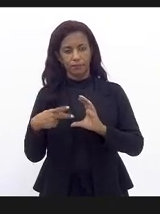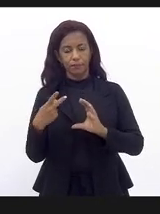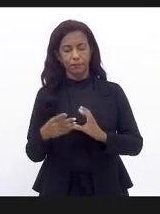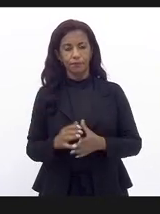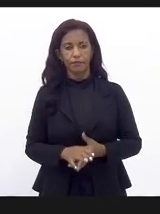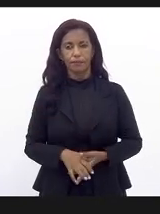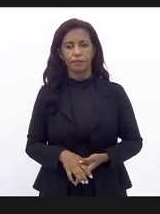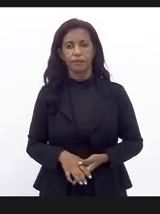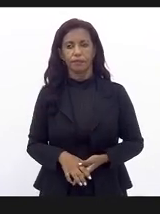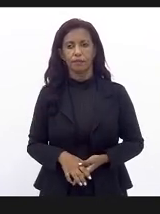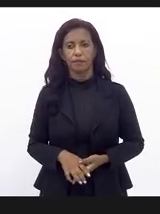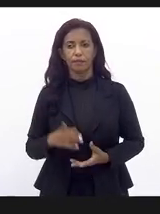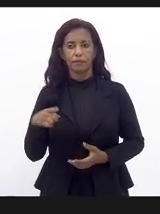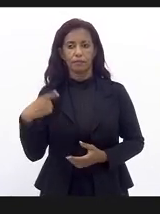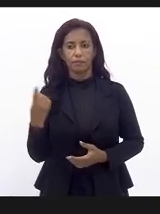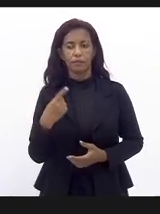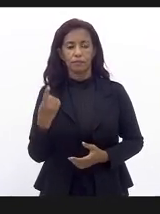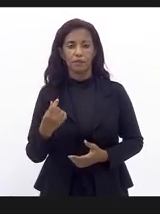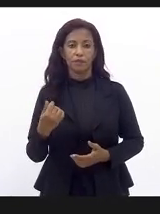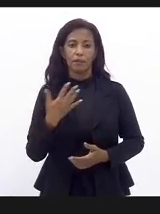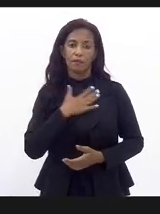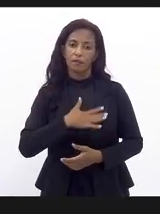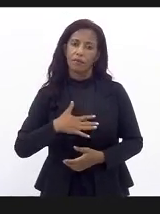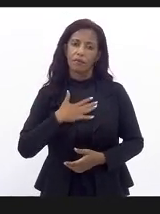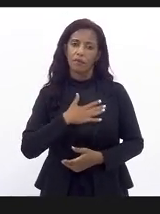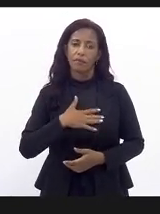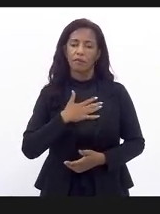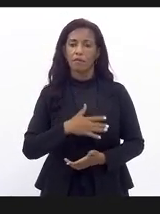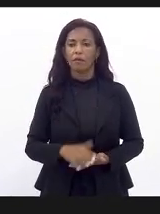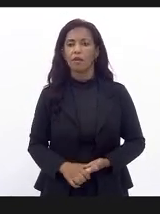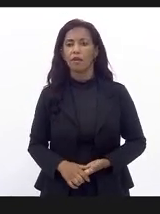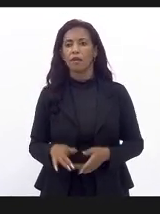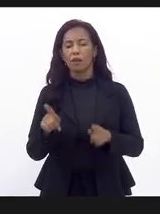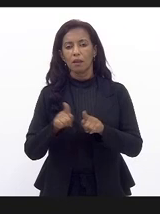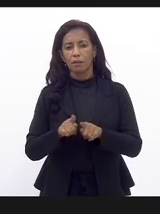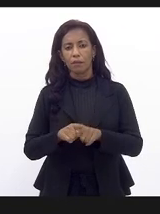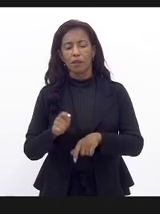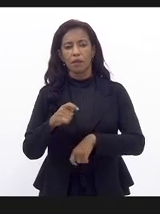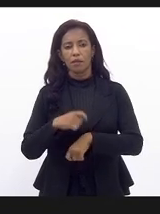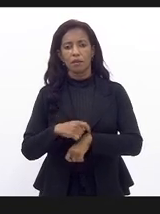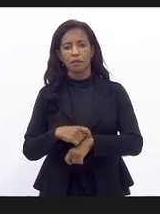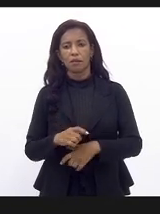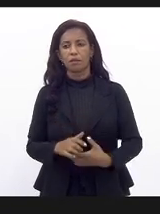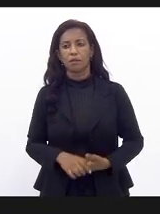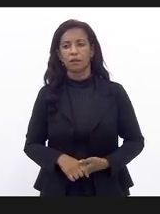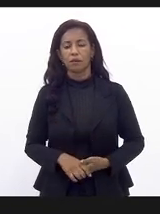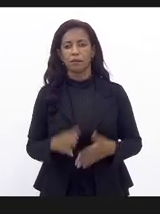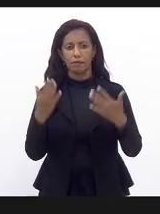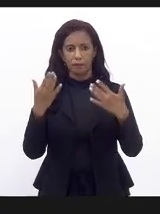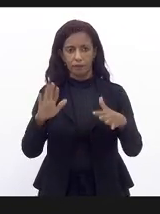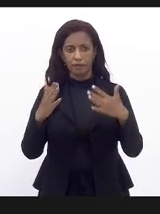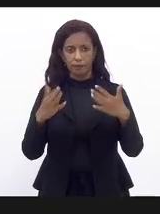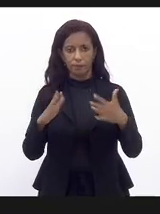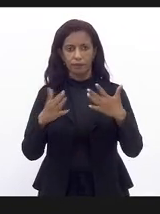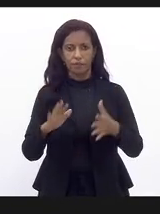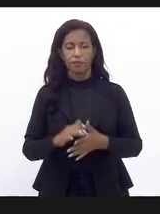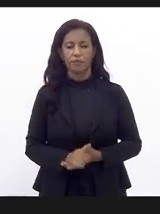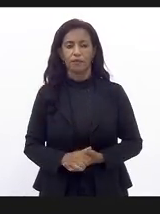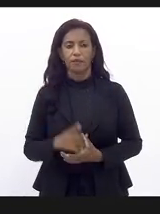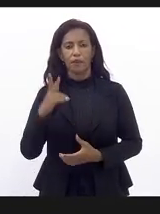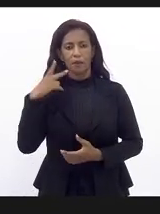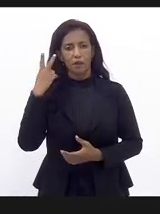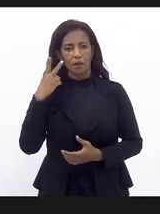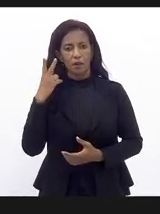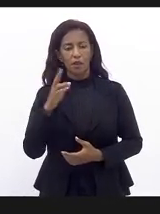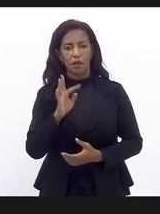Municipal, e nós ficamos muito felizes. Eu queria também, nesse momento, parabenizar a